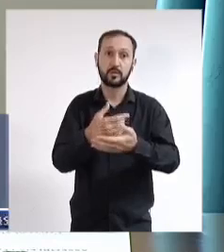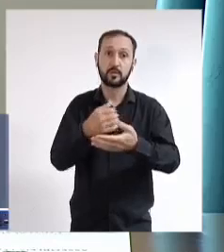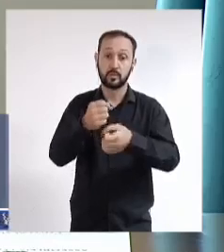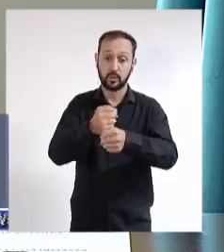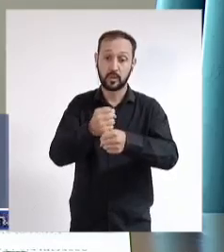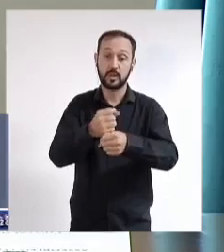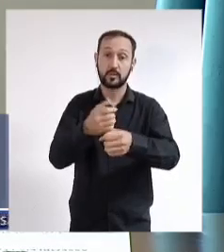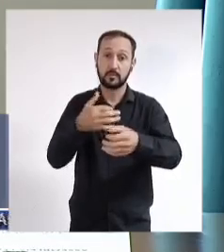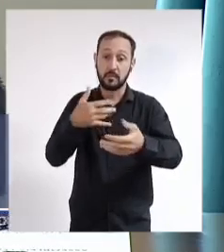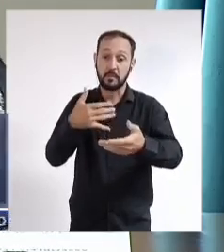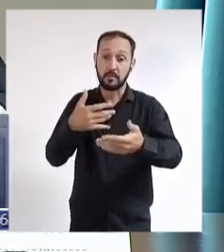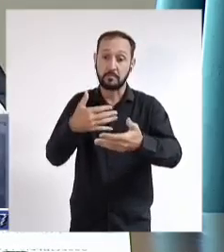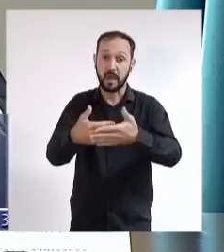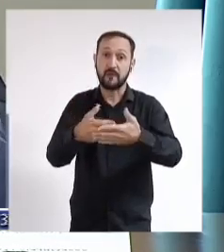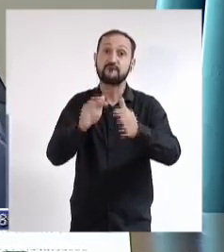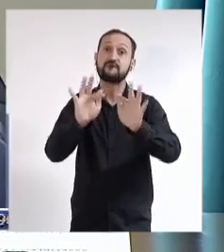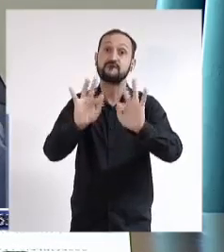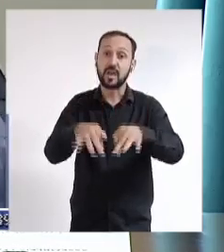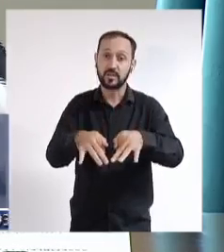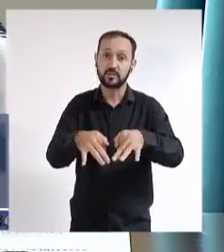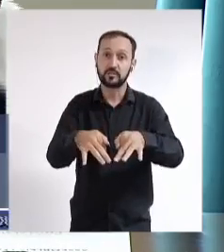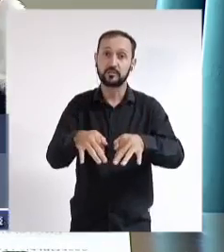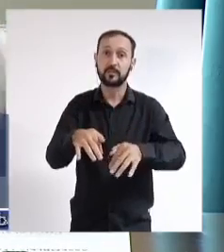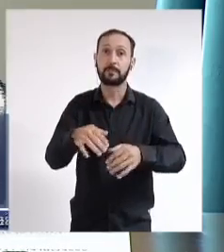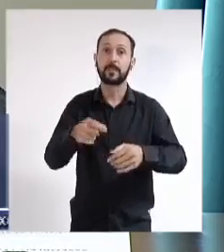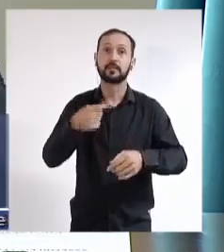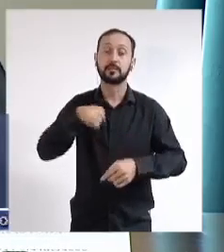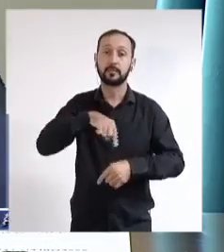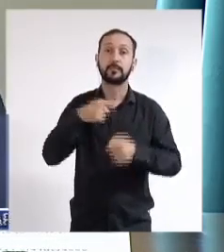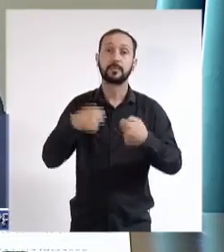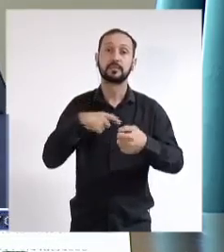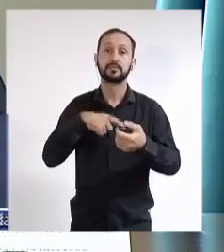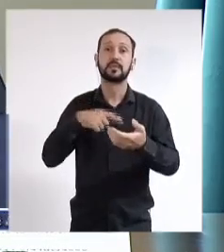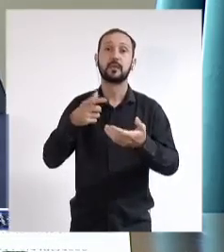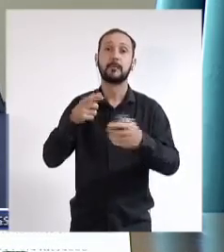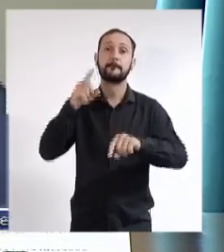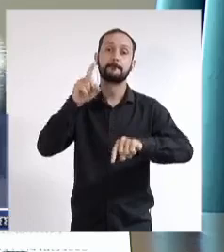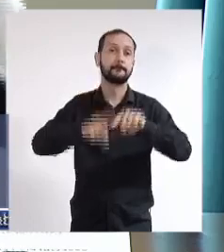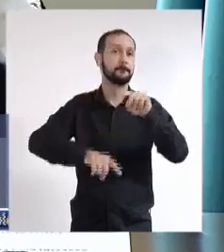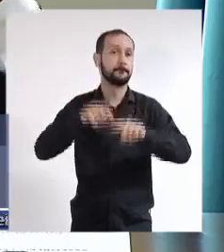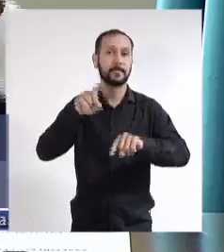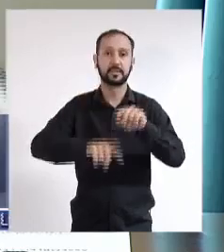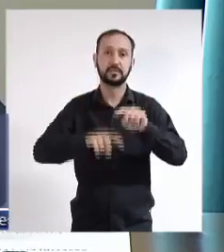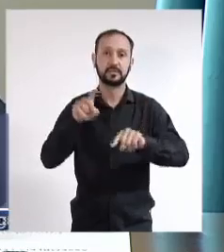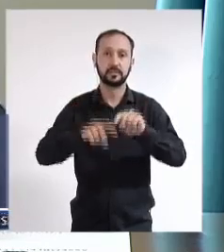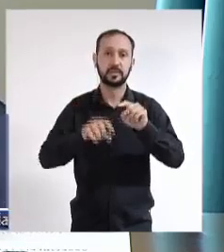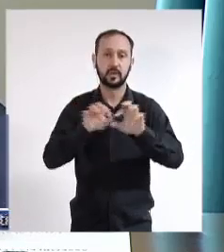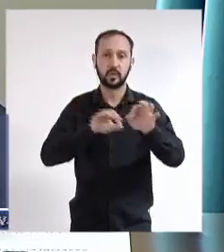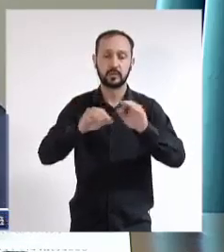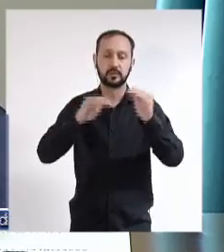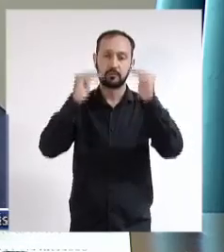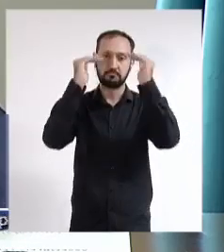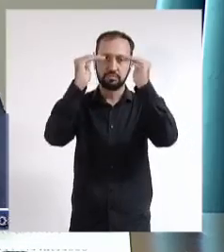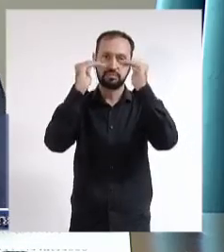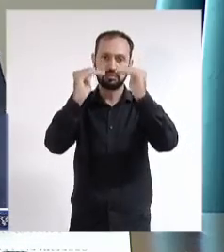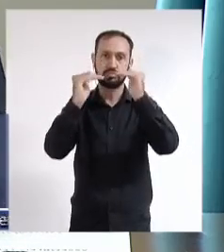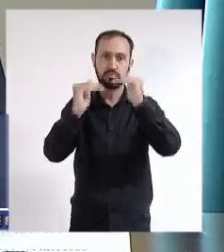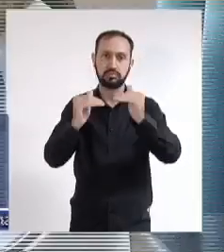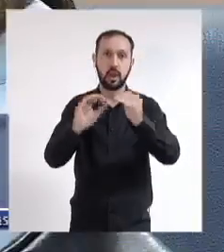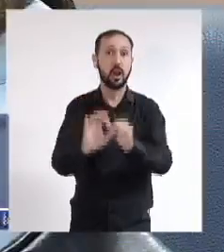parlamentar nós precisamos deixar o material é organizado